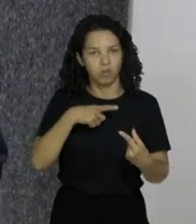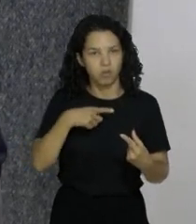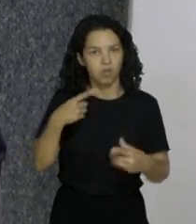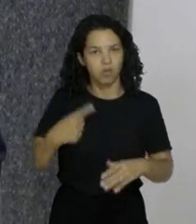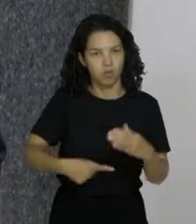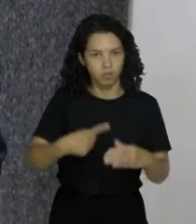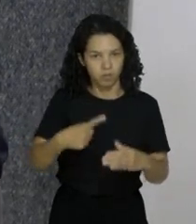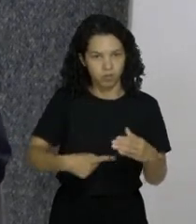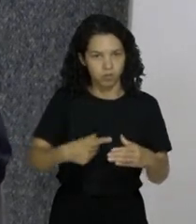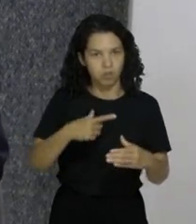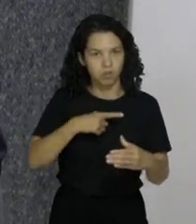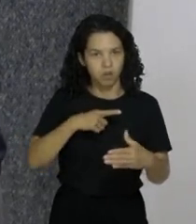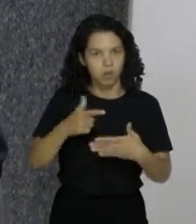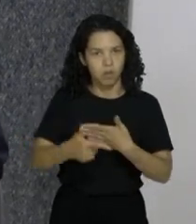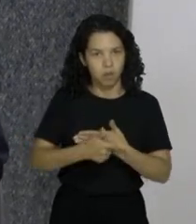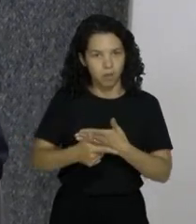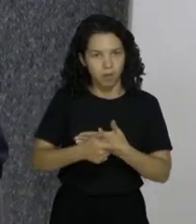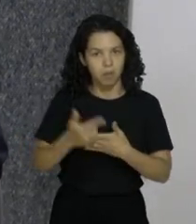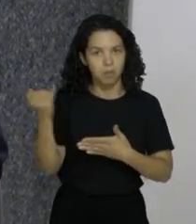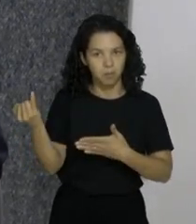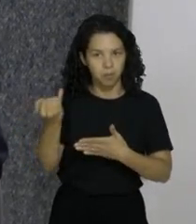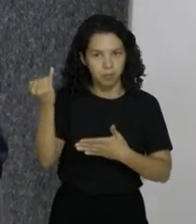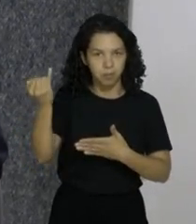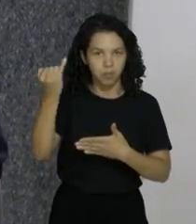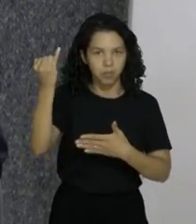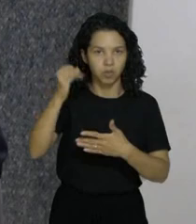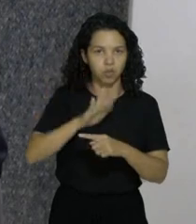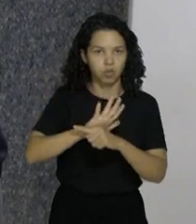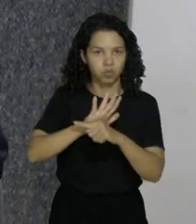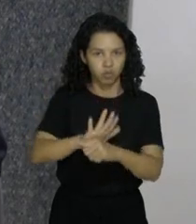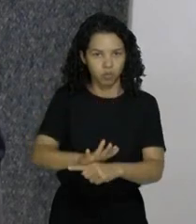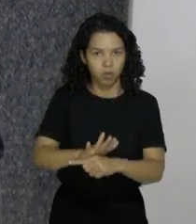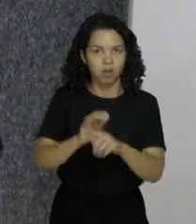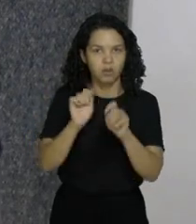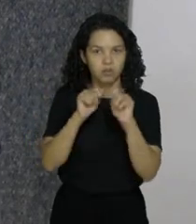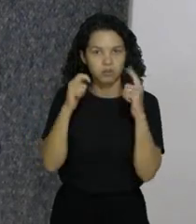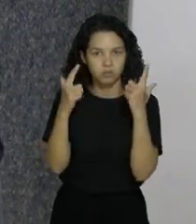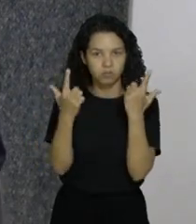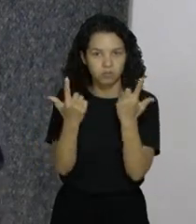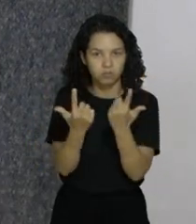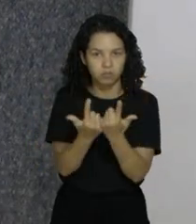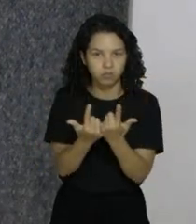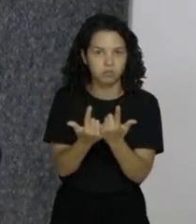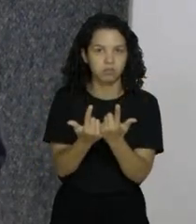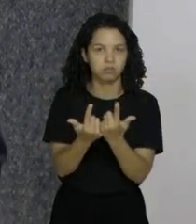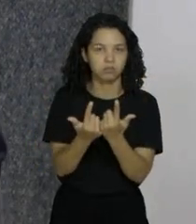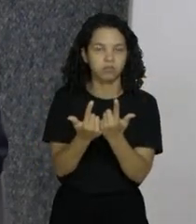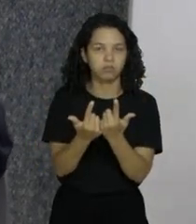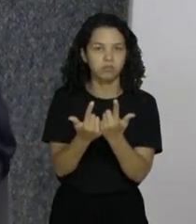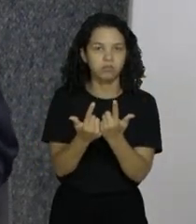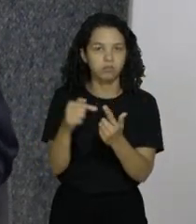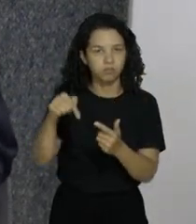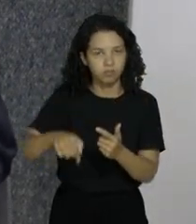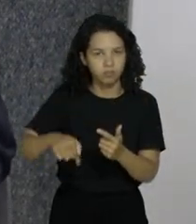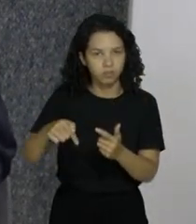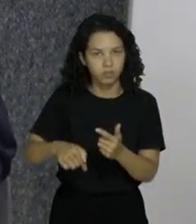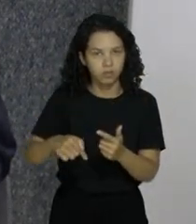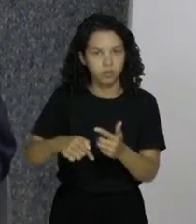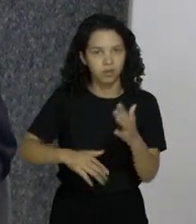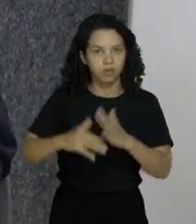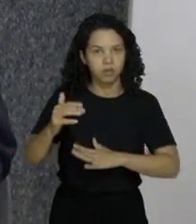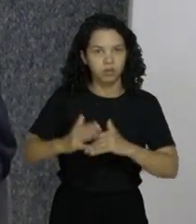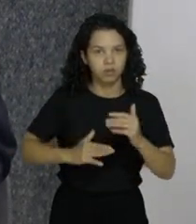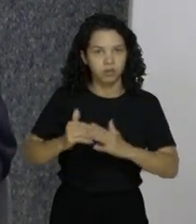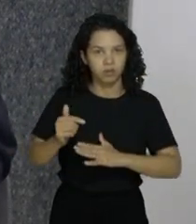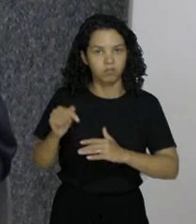terá um papel importante para nortear a Assembleia Legislativa né numa ação em relação a esse assunto